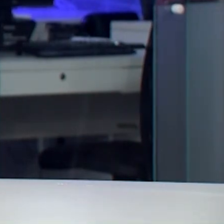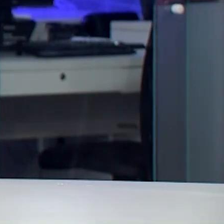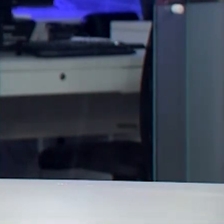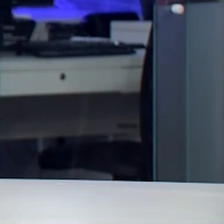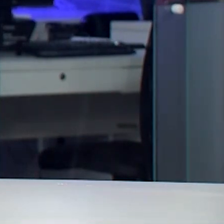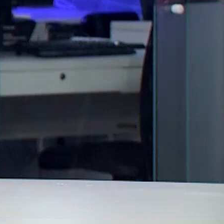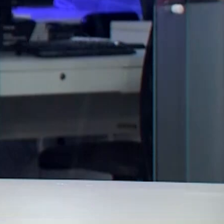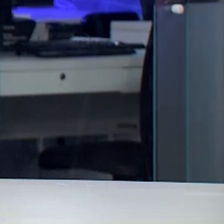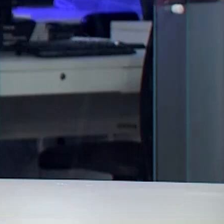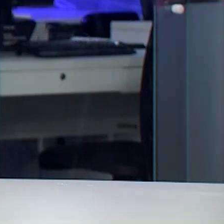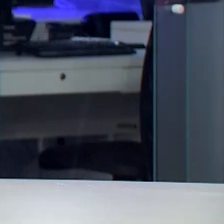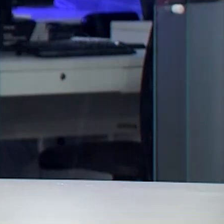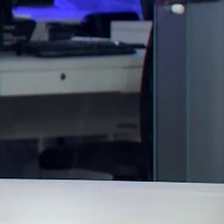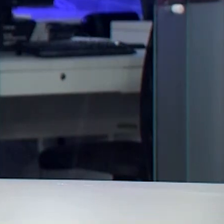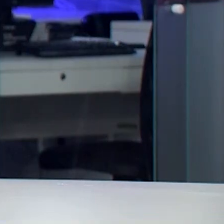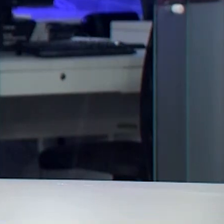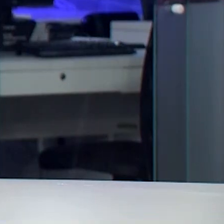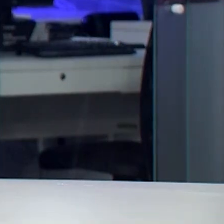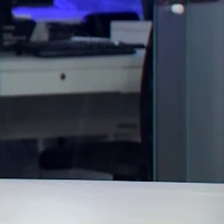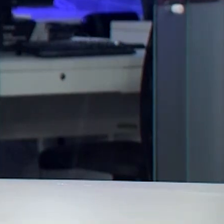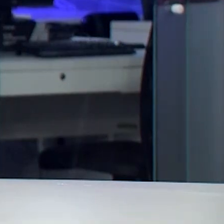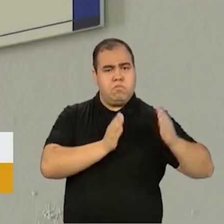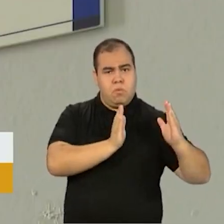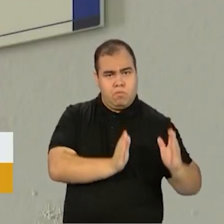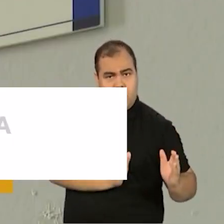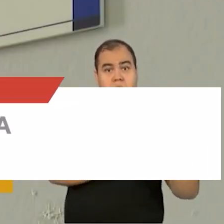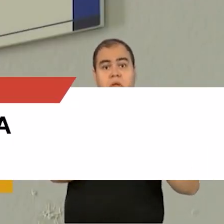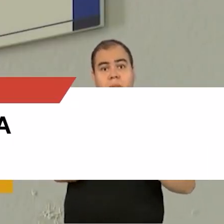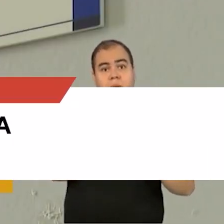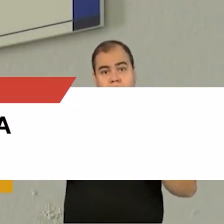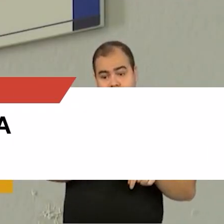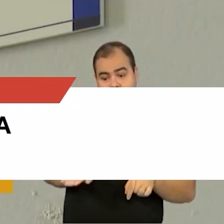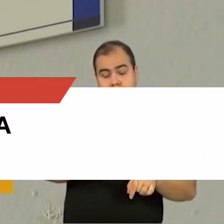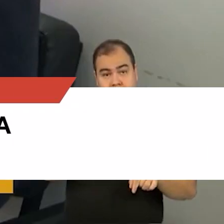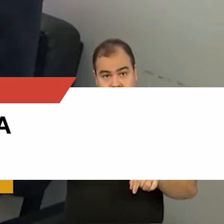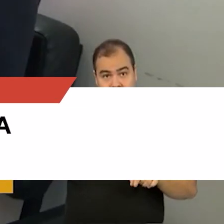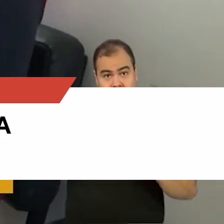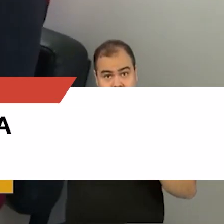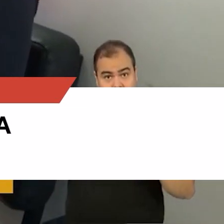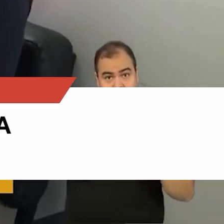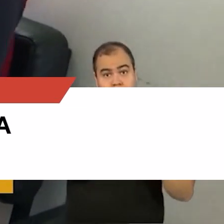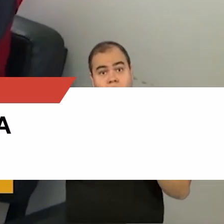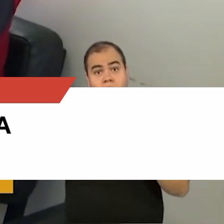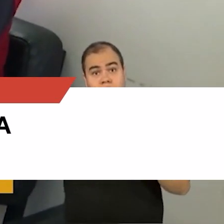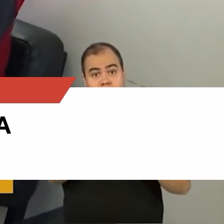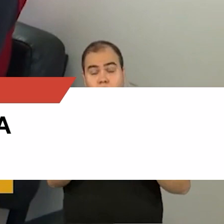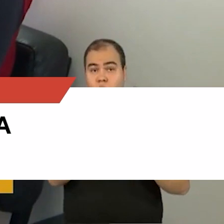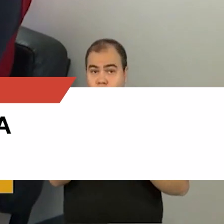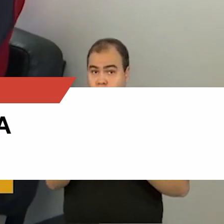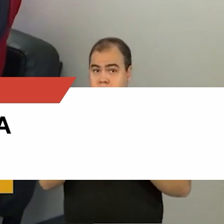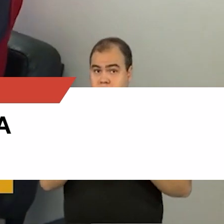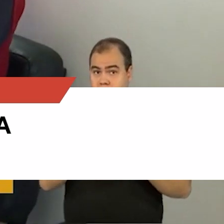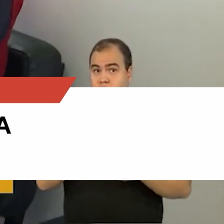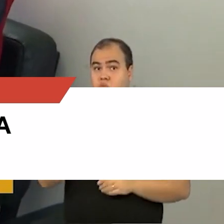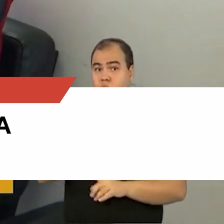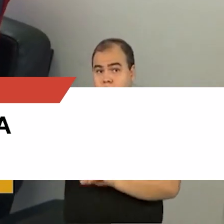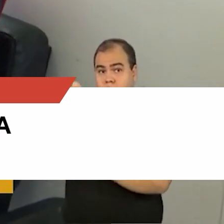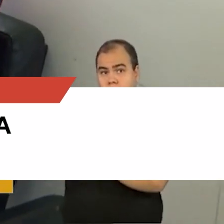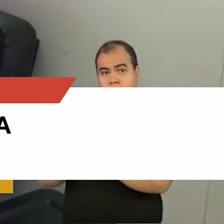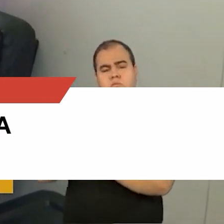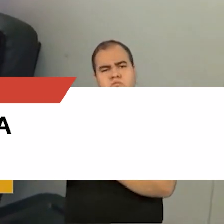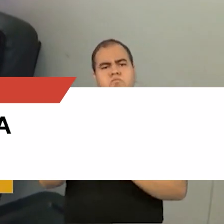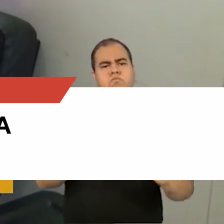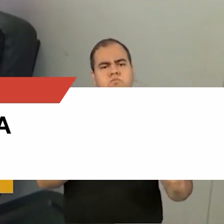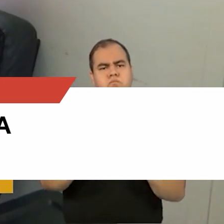nos últimos anos preocupe especialistas a vacina oral poliomielite vop que também é chamada como